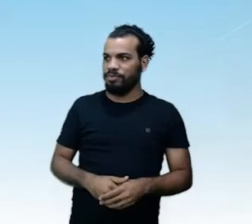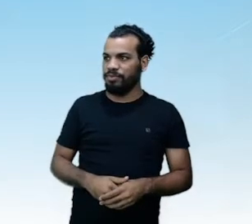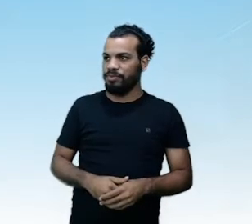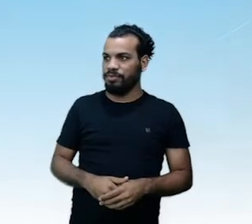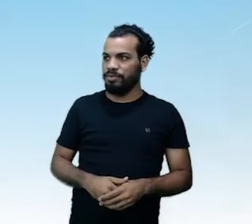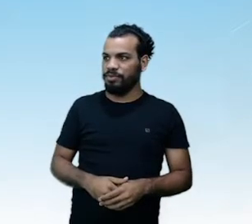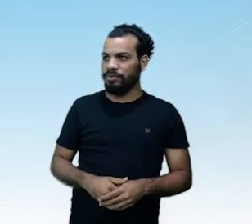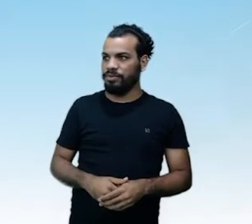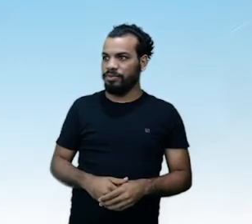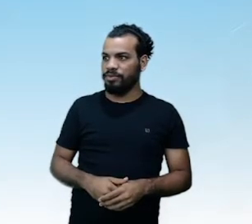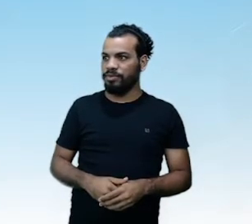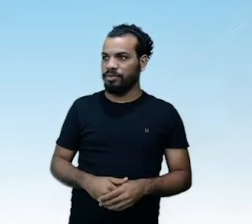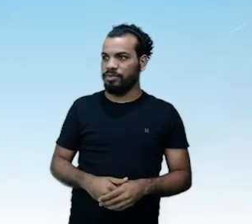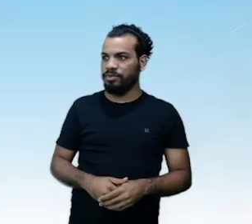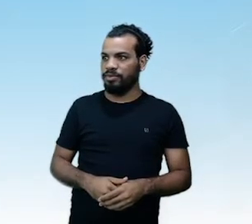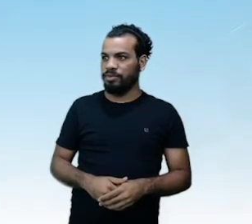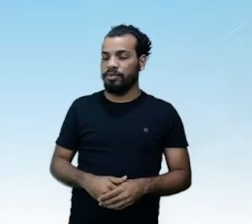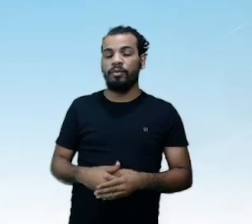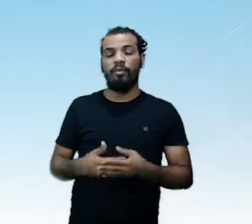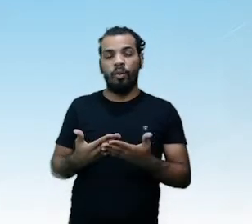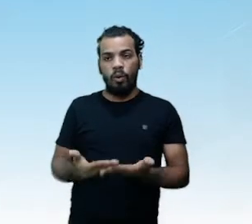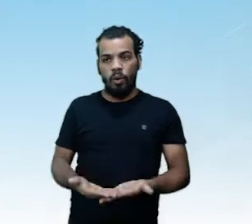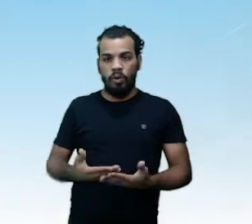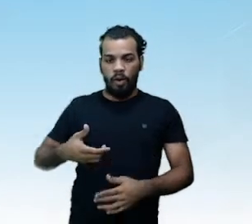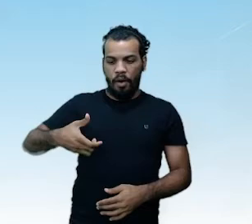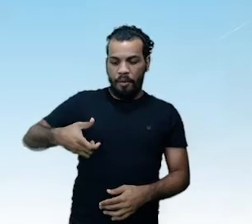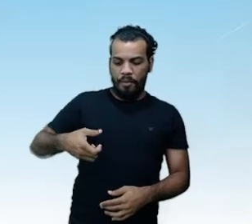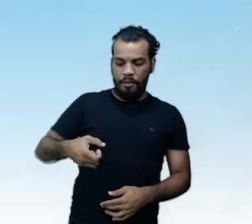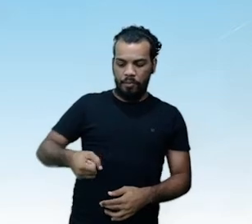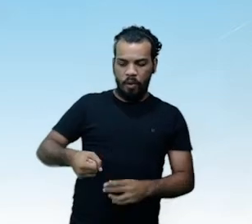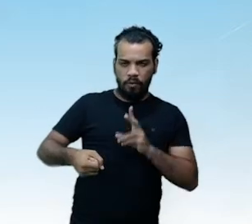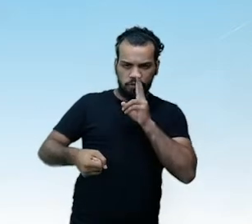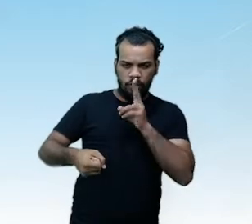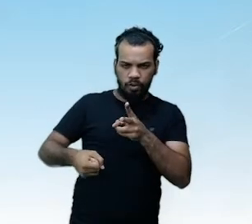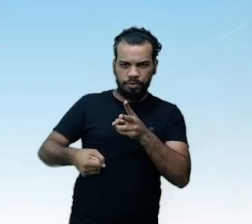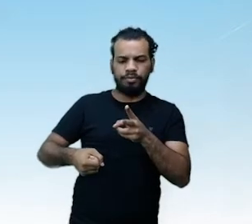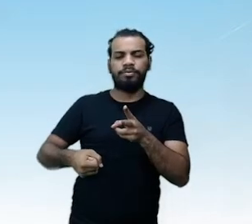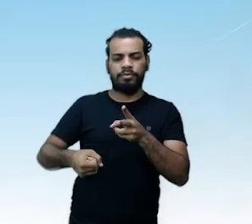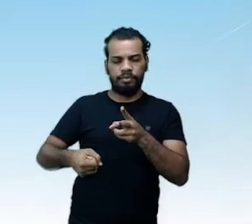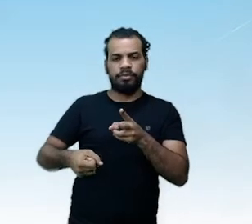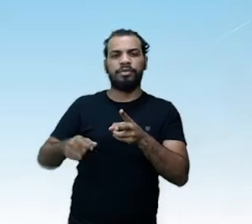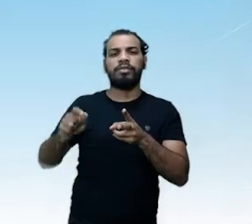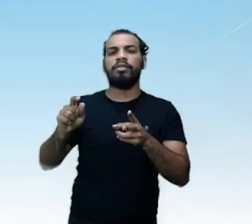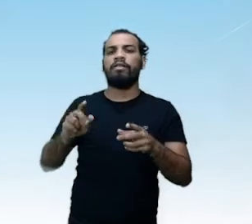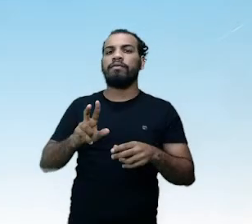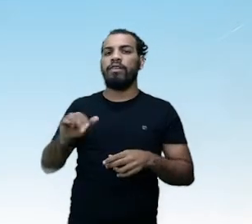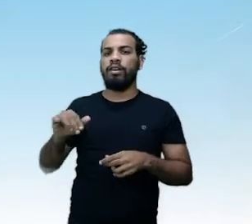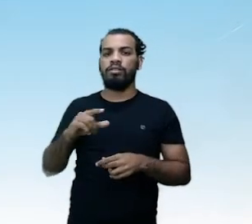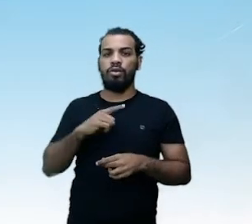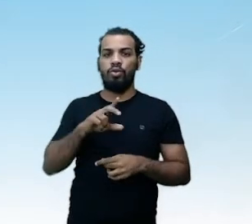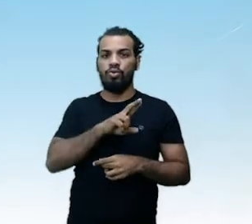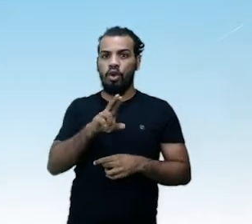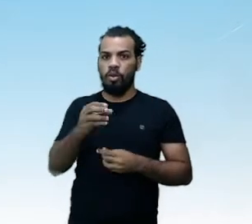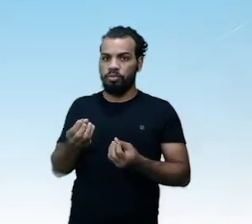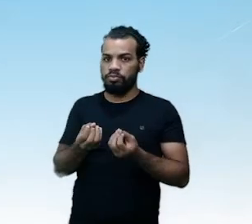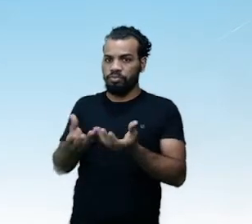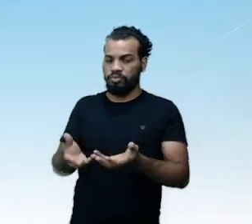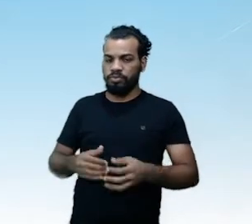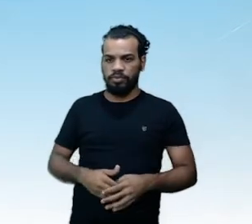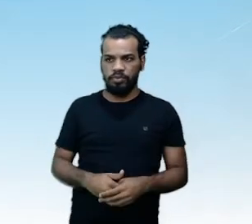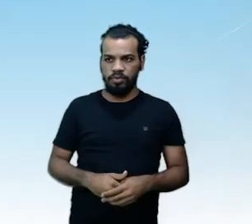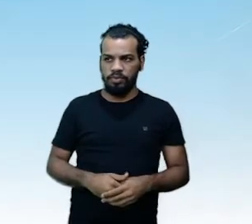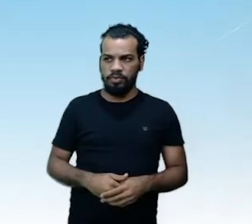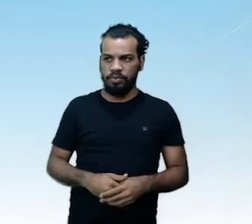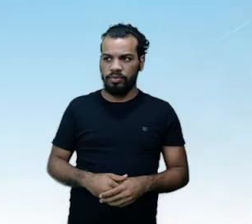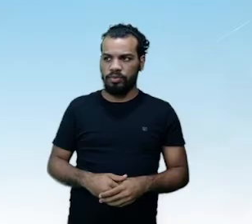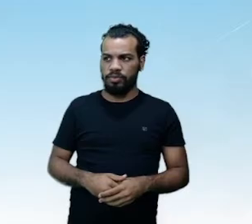Além disso, dependendo do local, a ação da força e a alavanca ela vai receber um nome. Ou seja, a